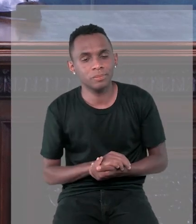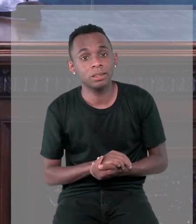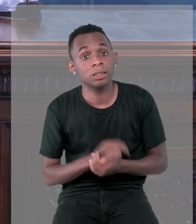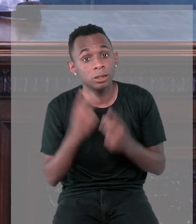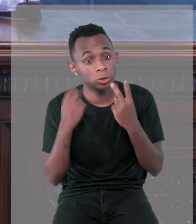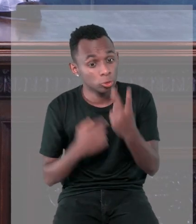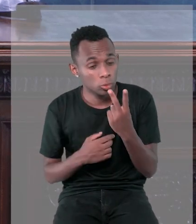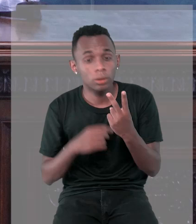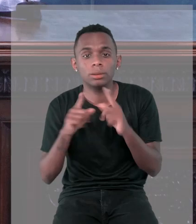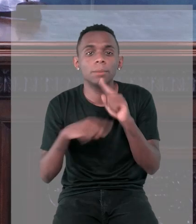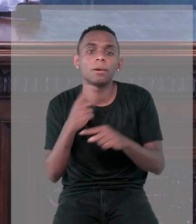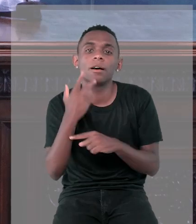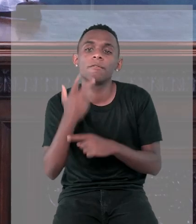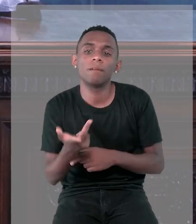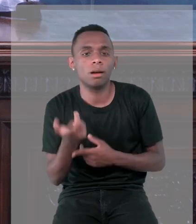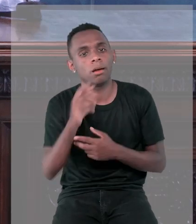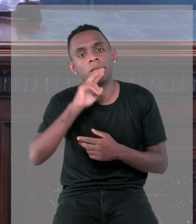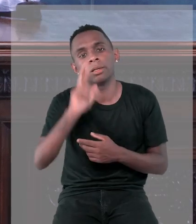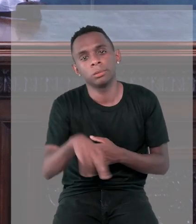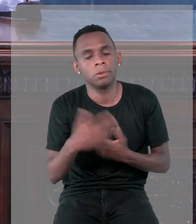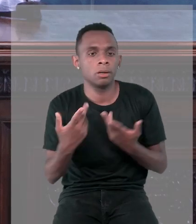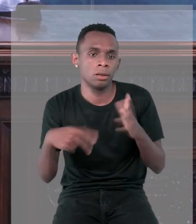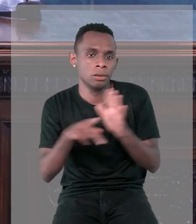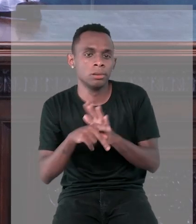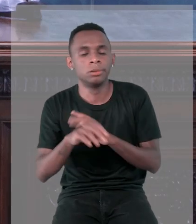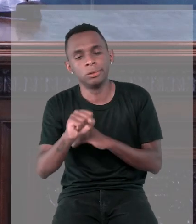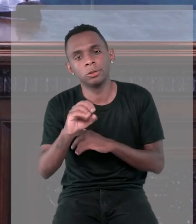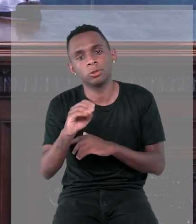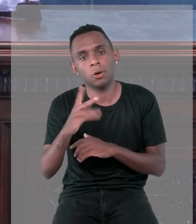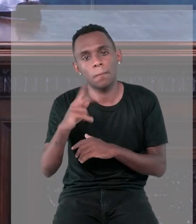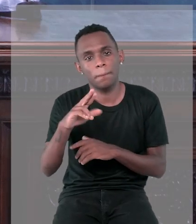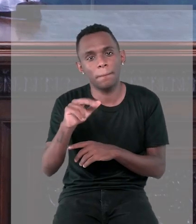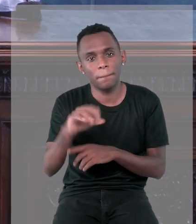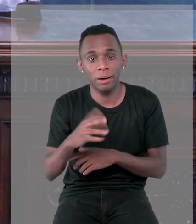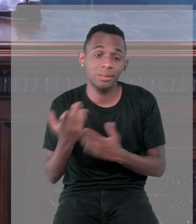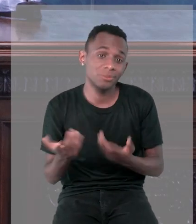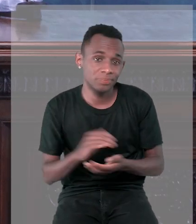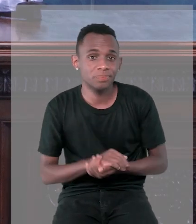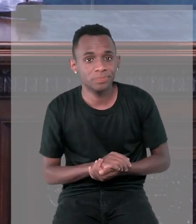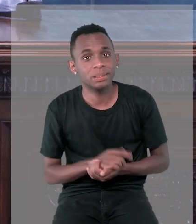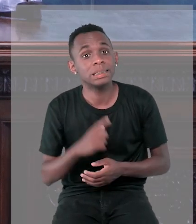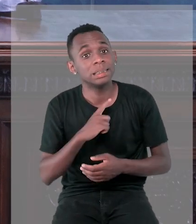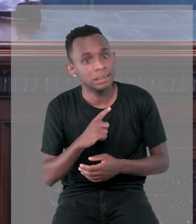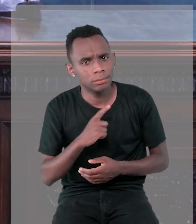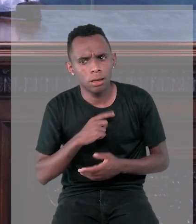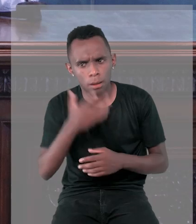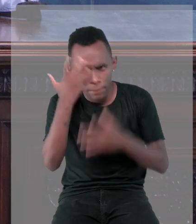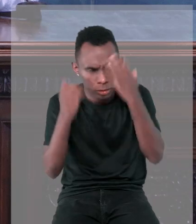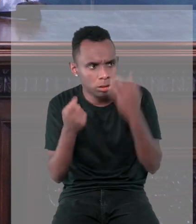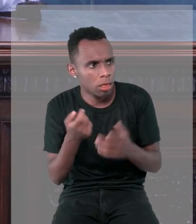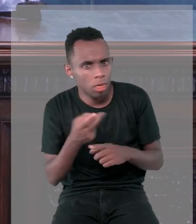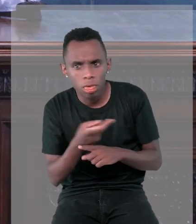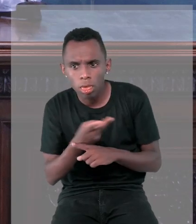duas passagens, logo depois ele fala e respondeu com voz de soprano, então de barítono. E tem até um investigador lá